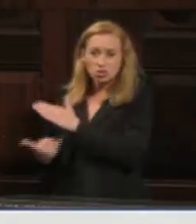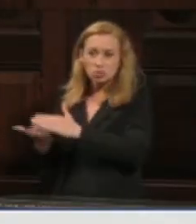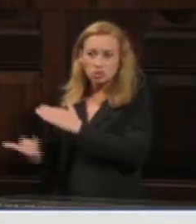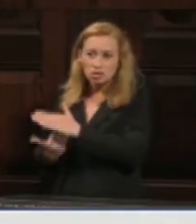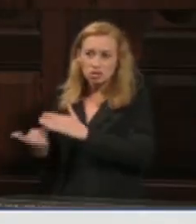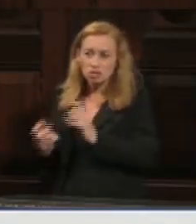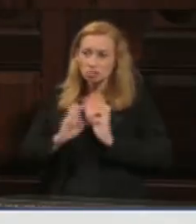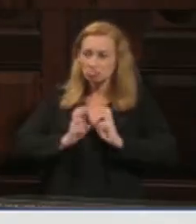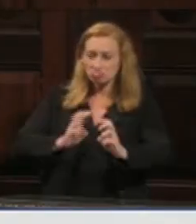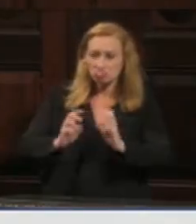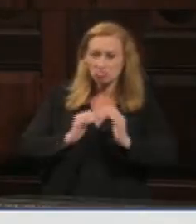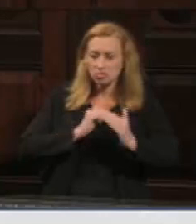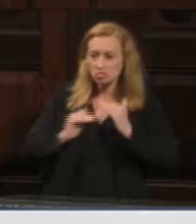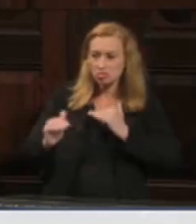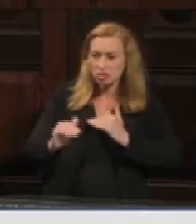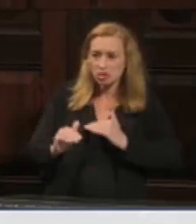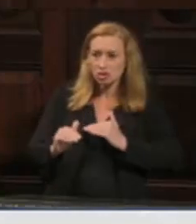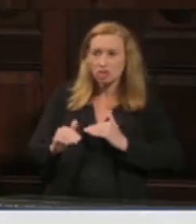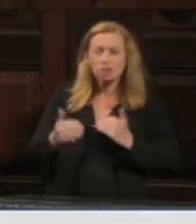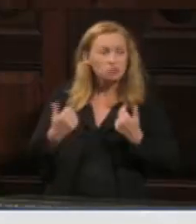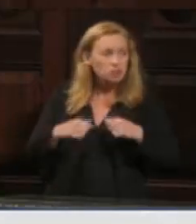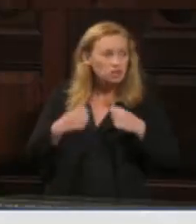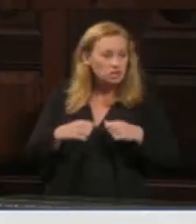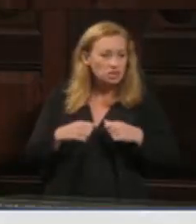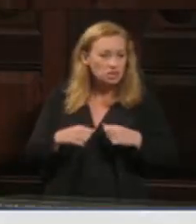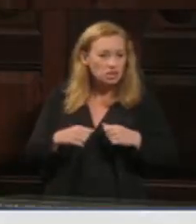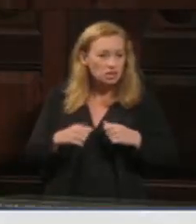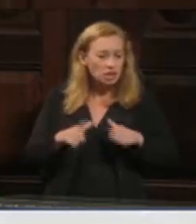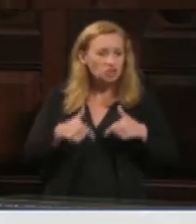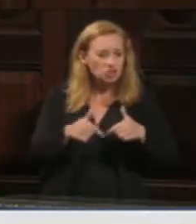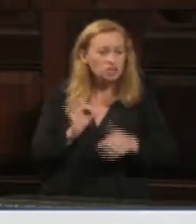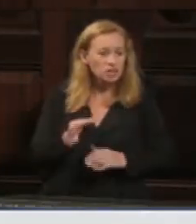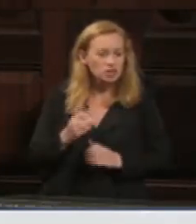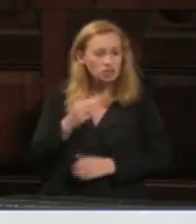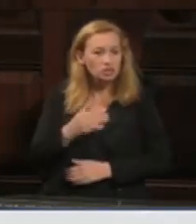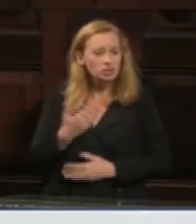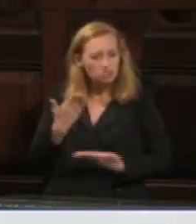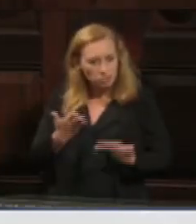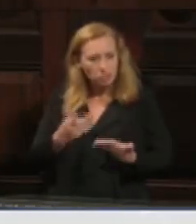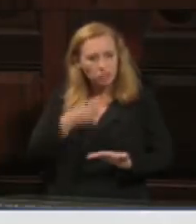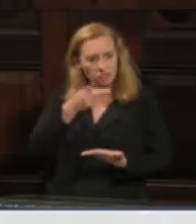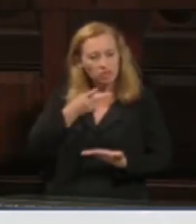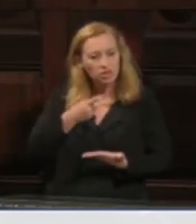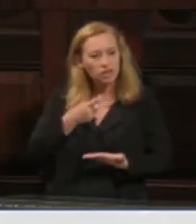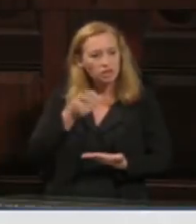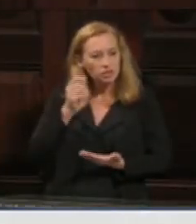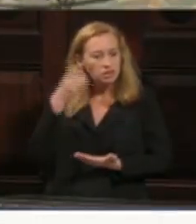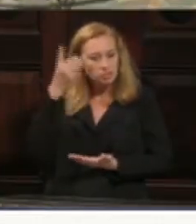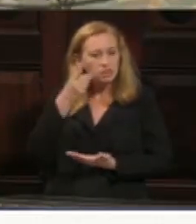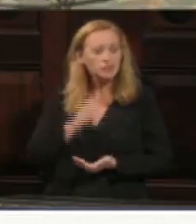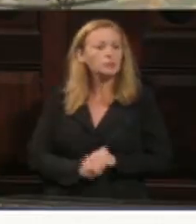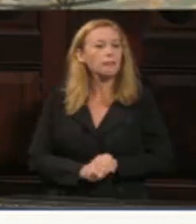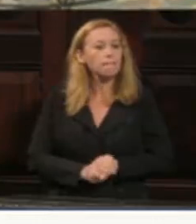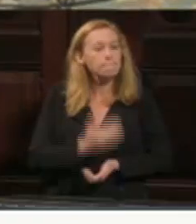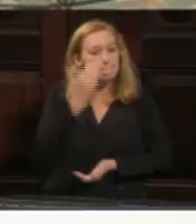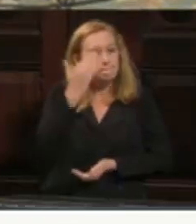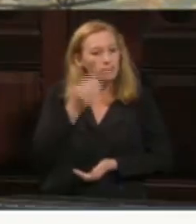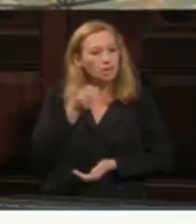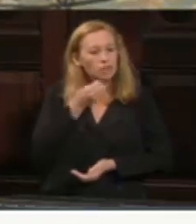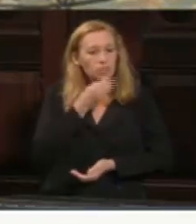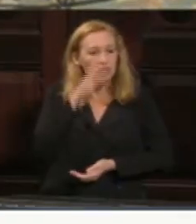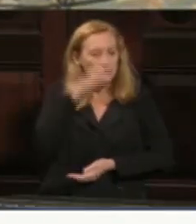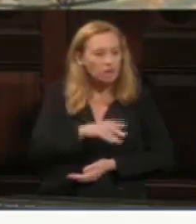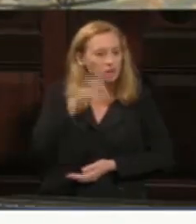não sejam responsabilizadas como tal. Por favor, deputado. Deputado, obrigado pela parte. Senhora presidente, eu não